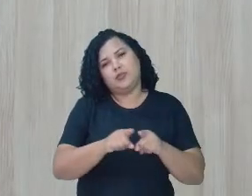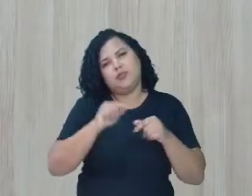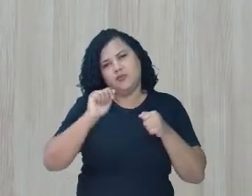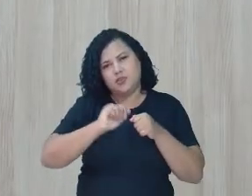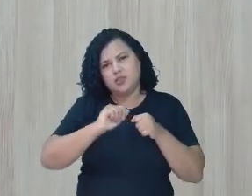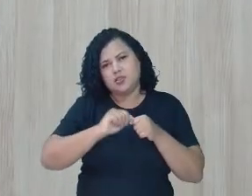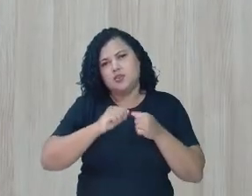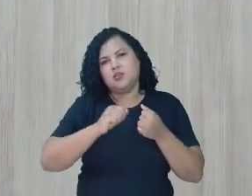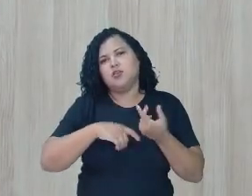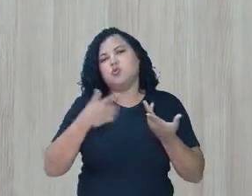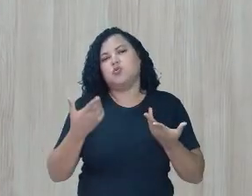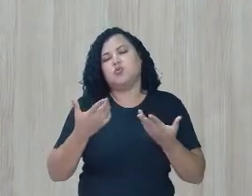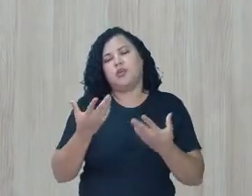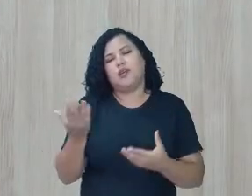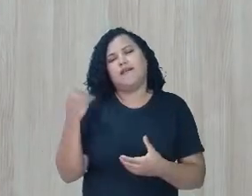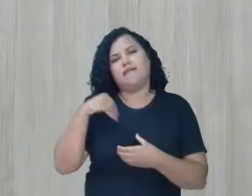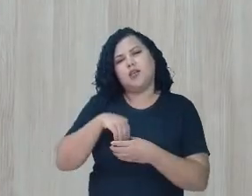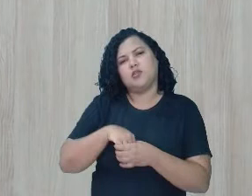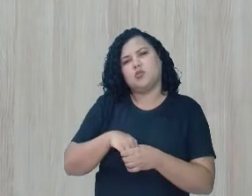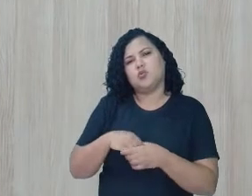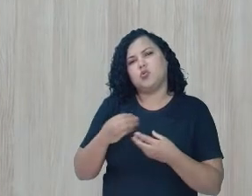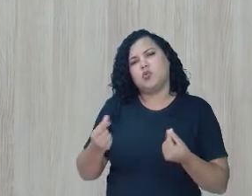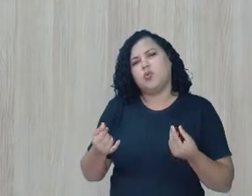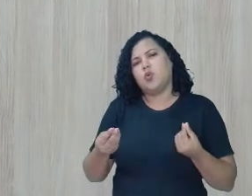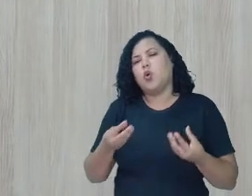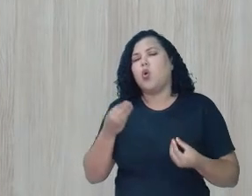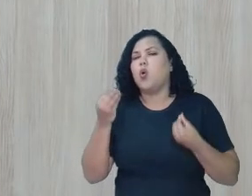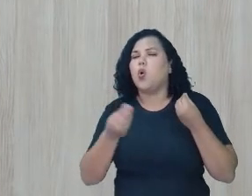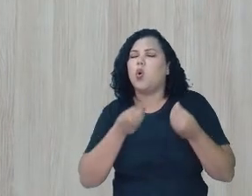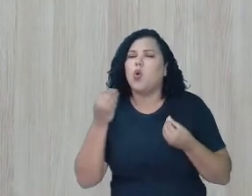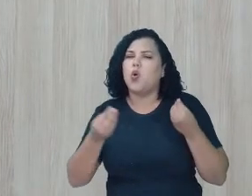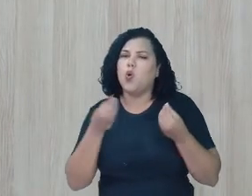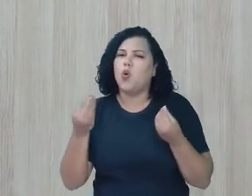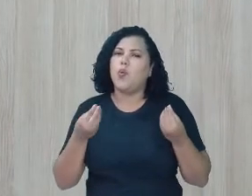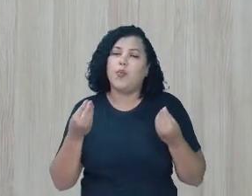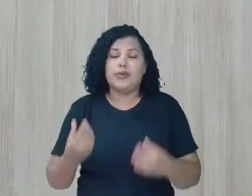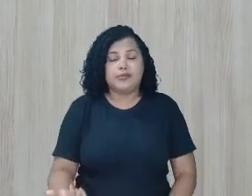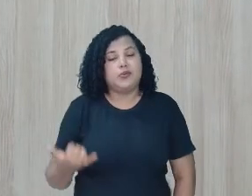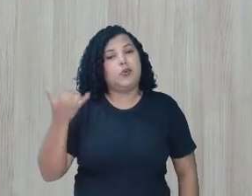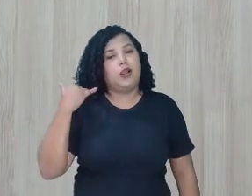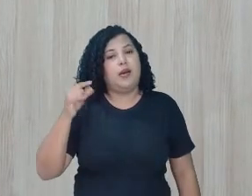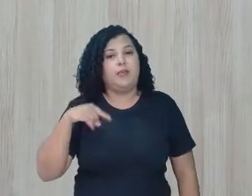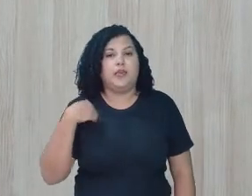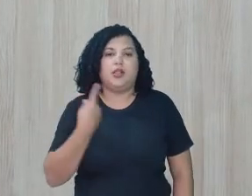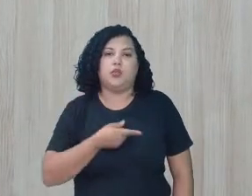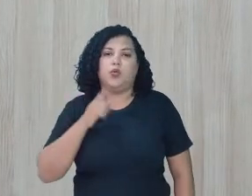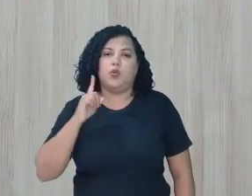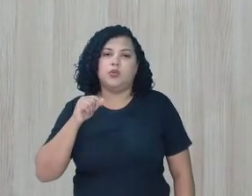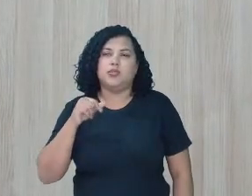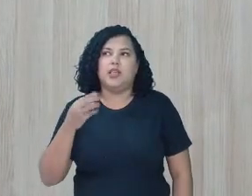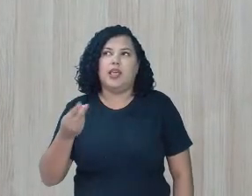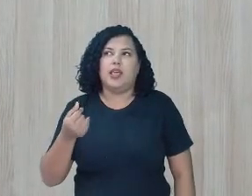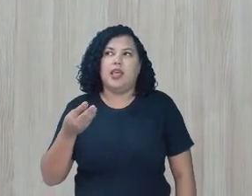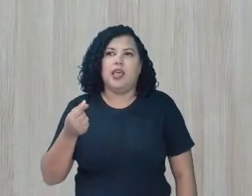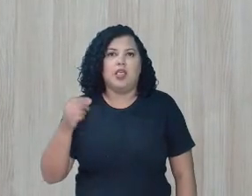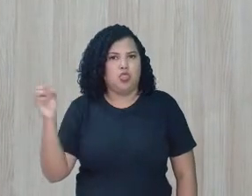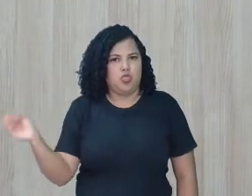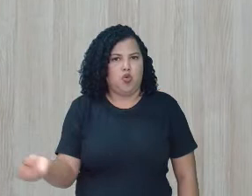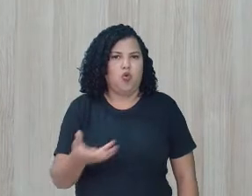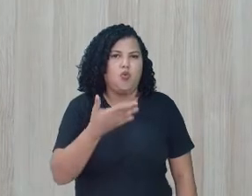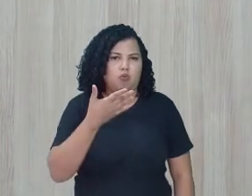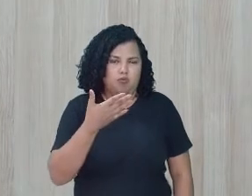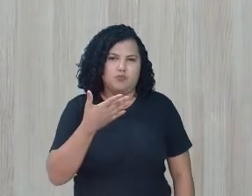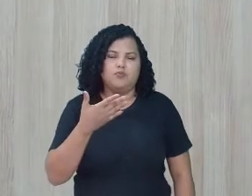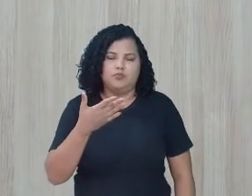fazendo inflexões sobre como esse aparelho, que para a gente para muita gente é novo,